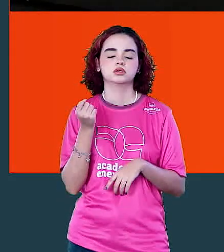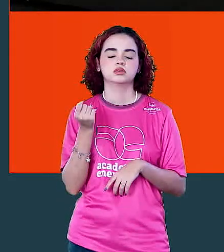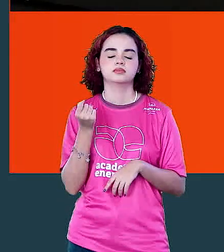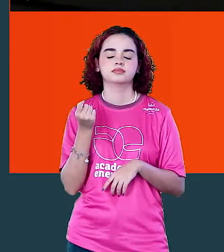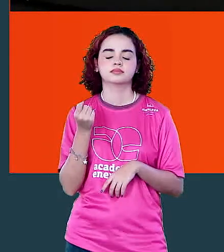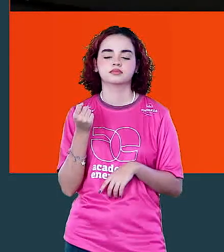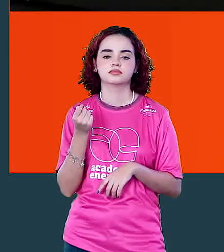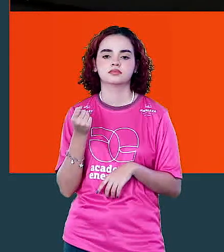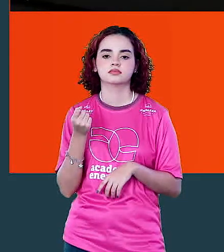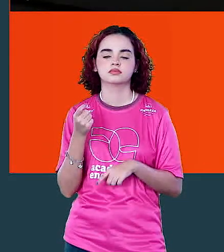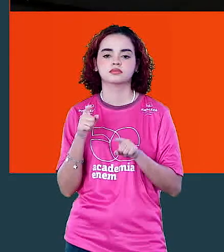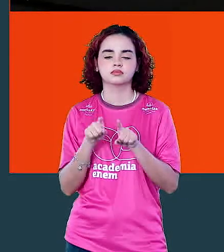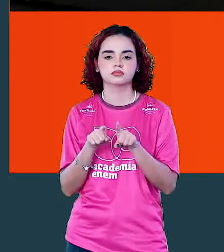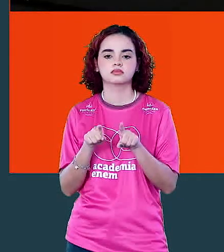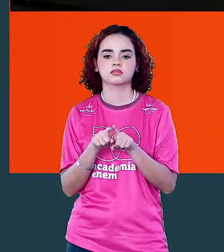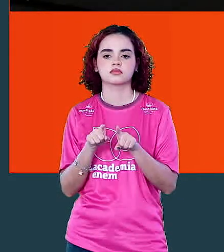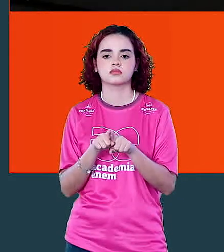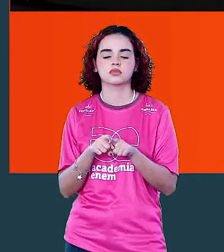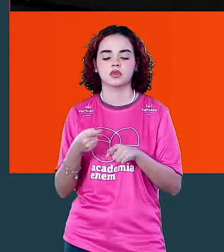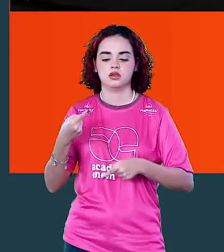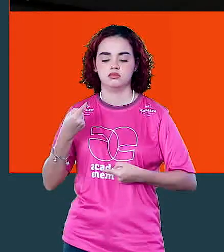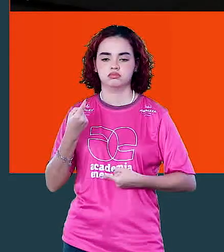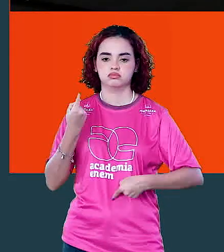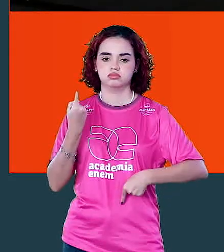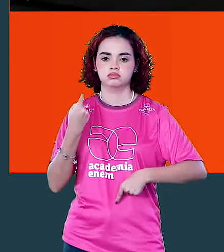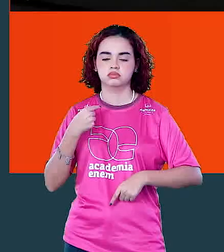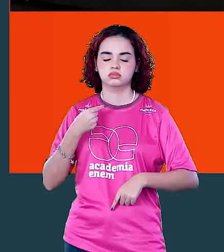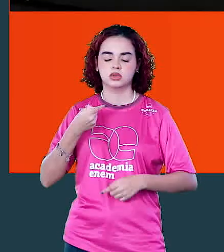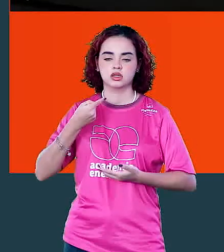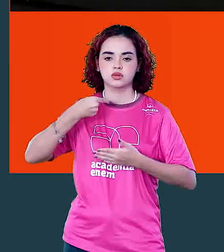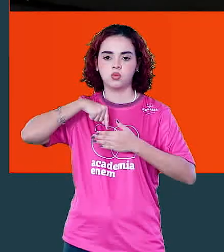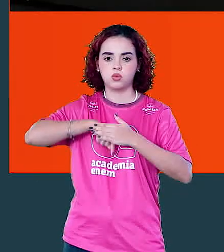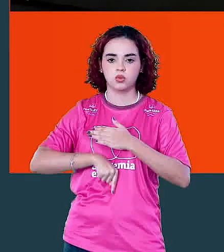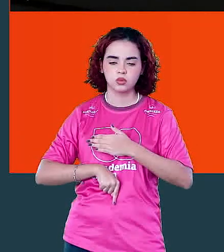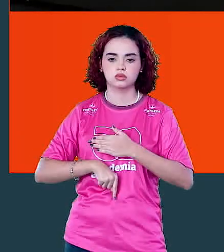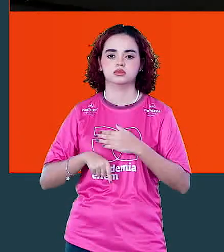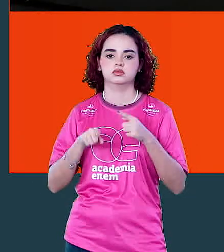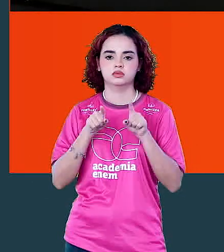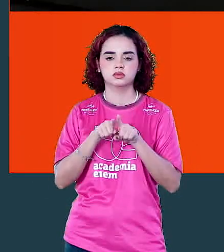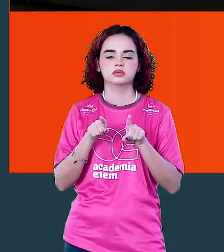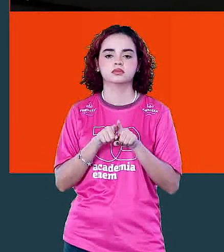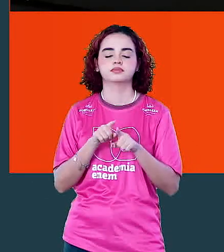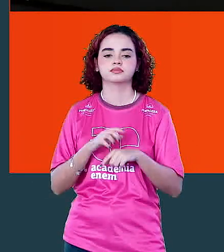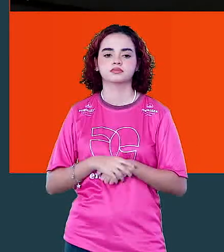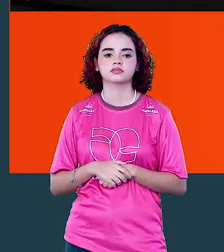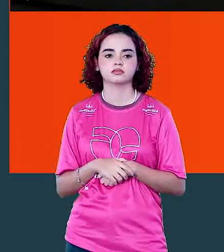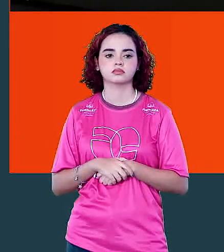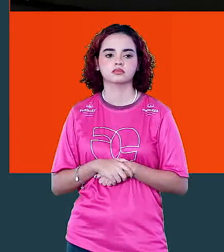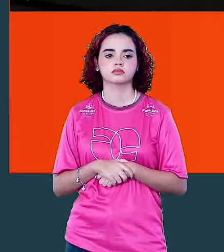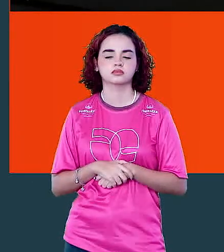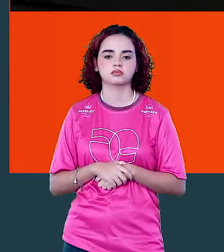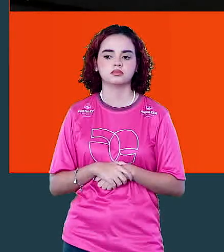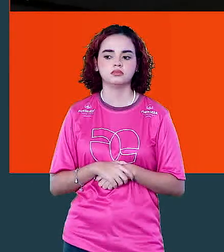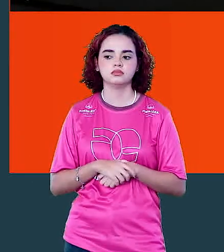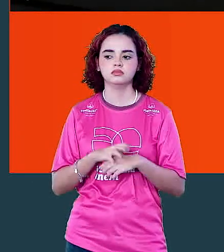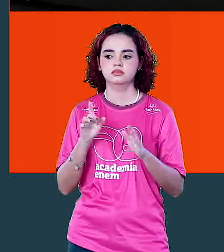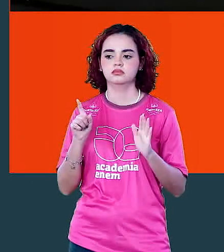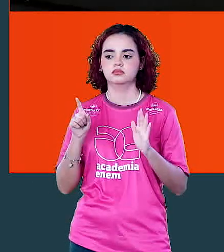nos tecidos dos organismos expostos a eles. Ponto. Comando da